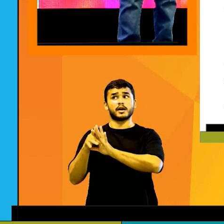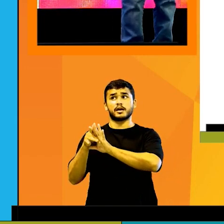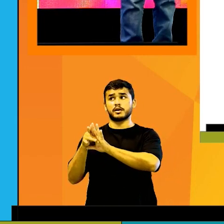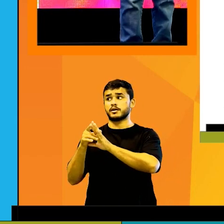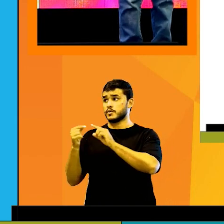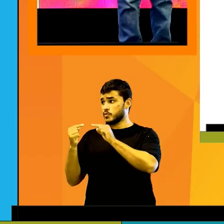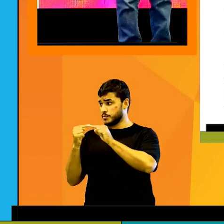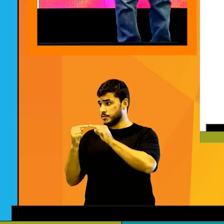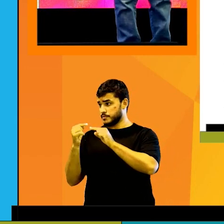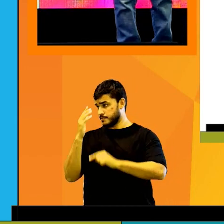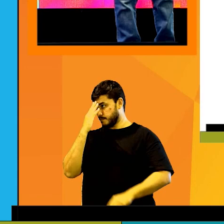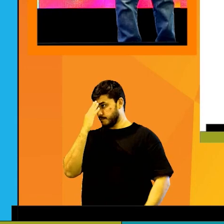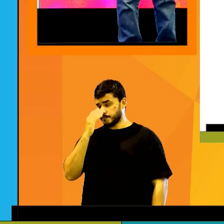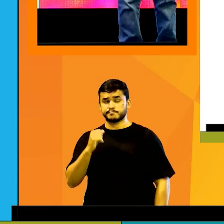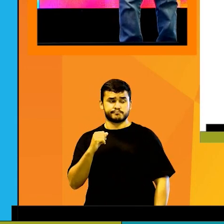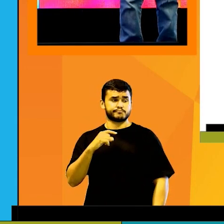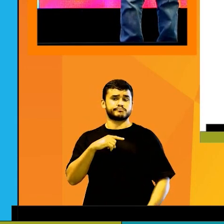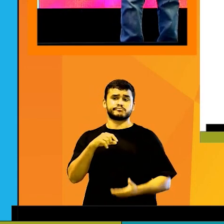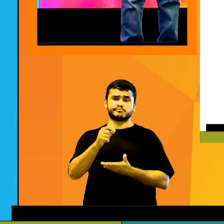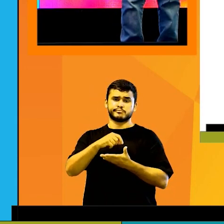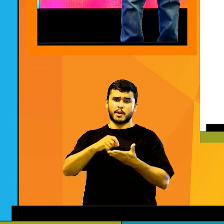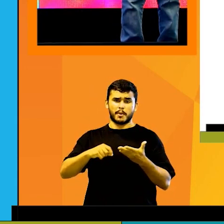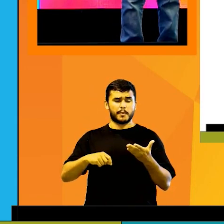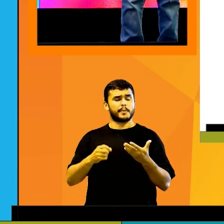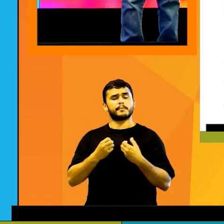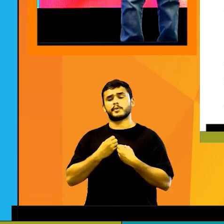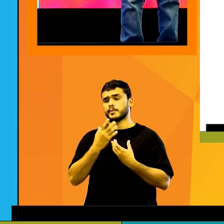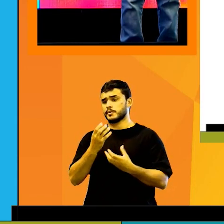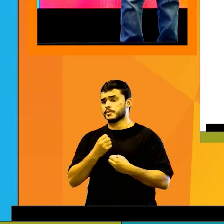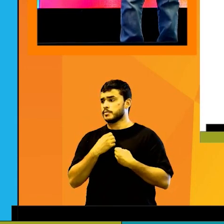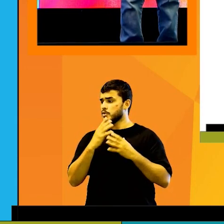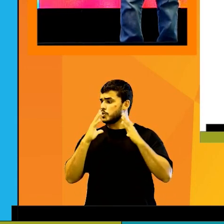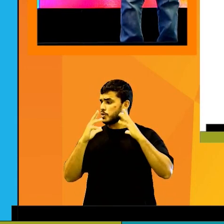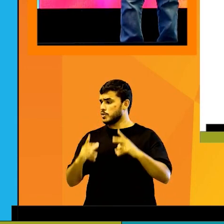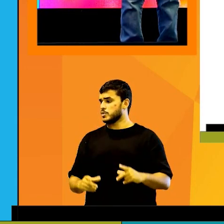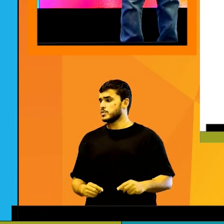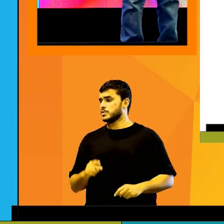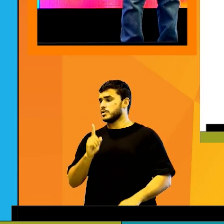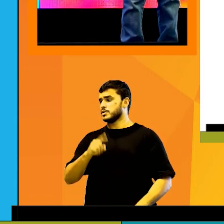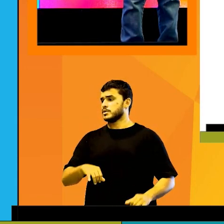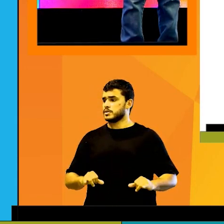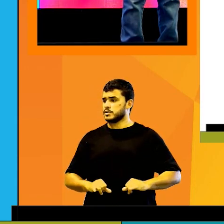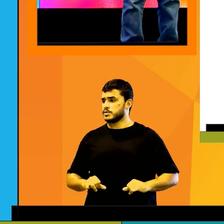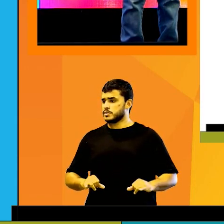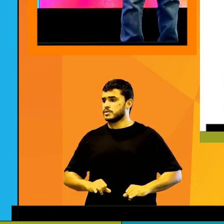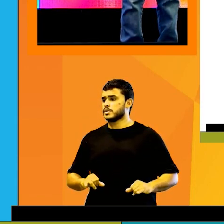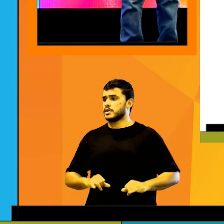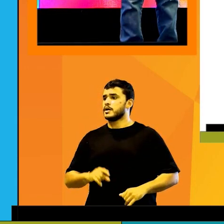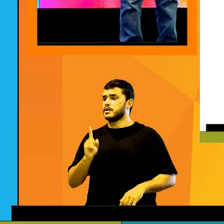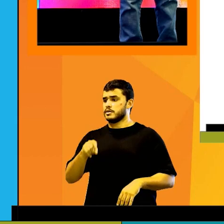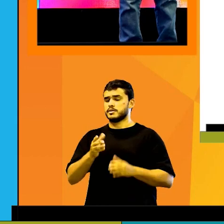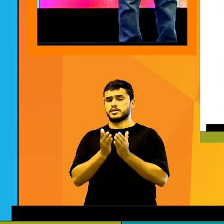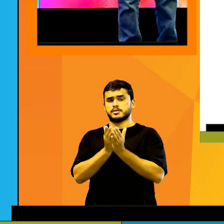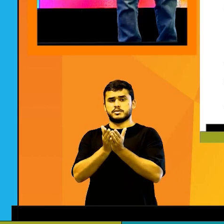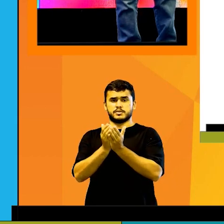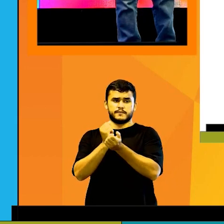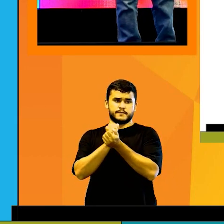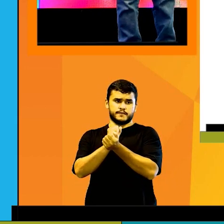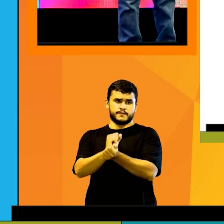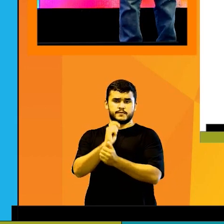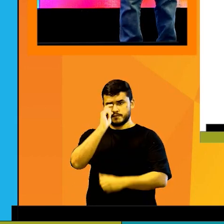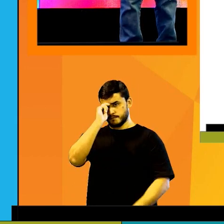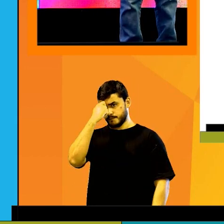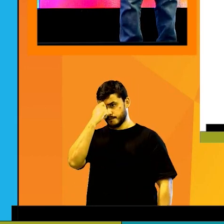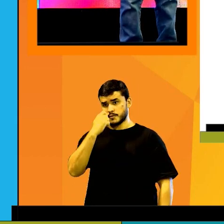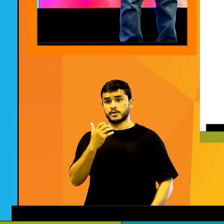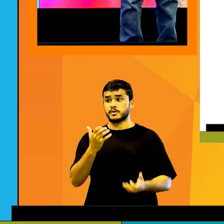pré-realistas, escrevendo poemas, registrando os sofrimentos escravos nos navios negreiros, já clamando